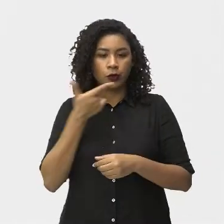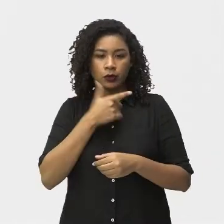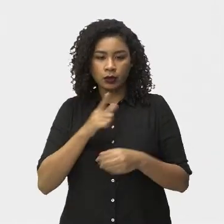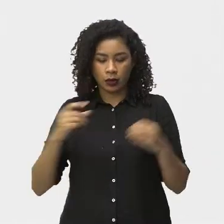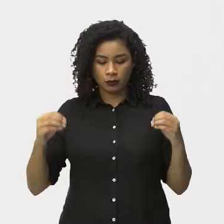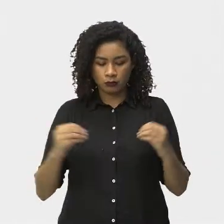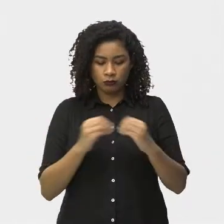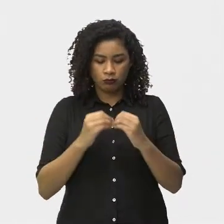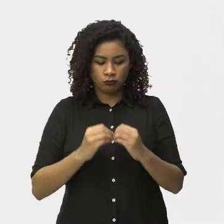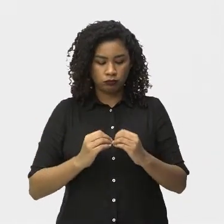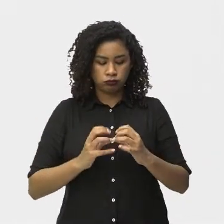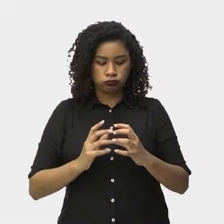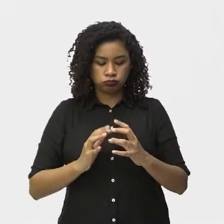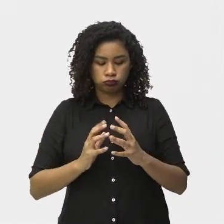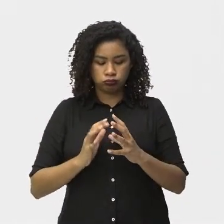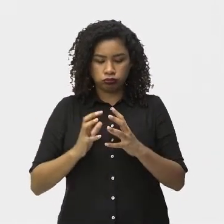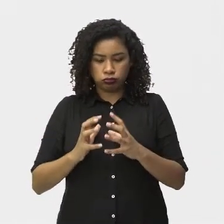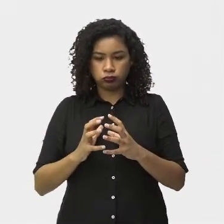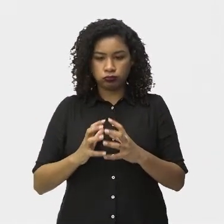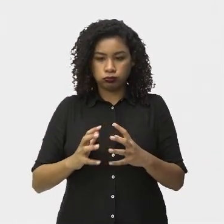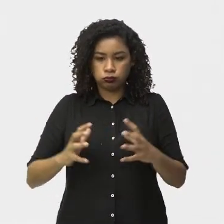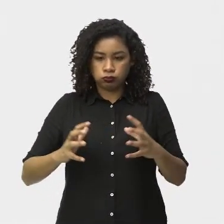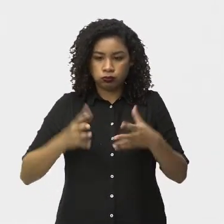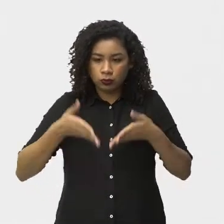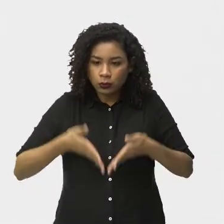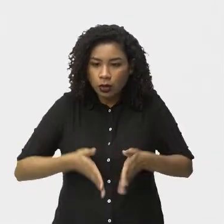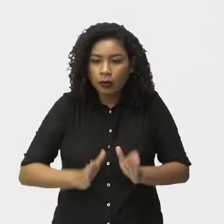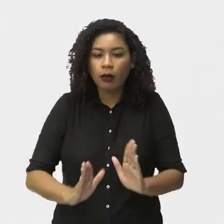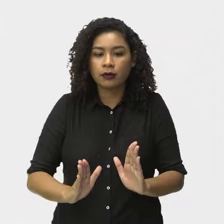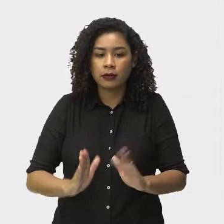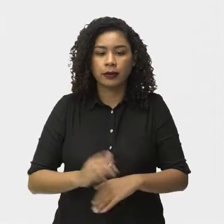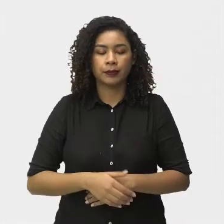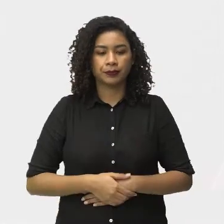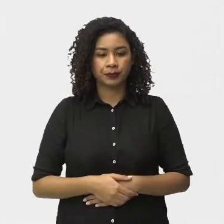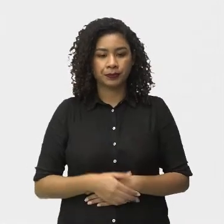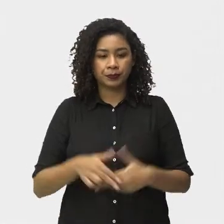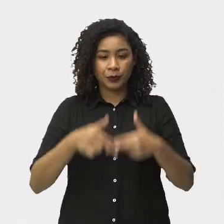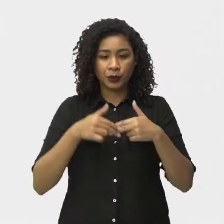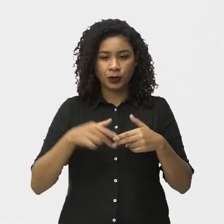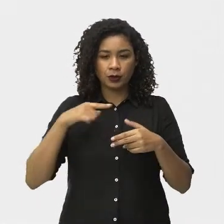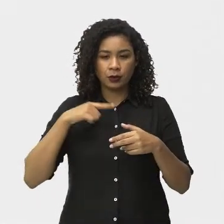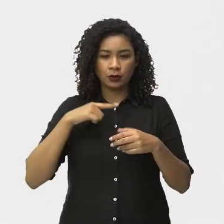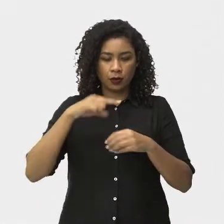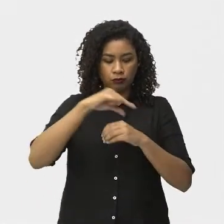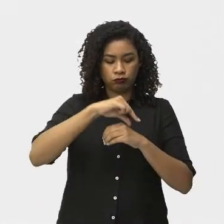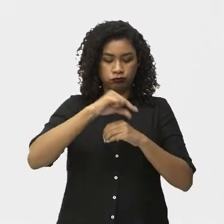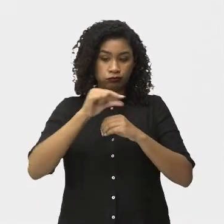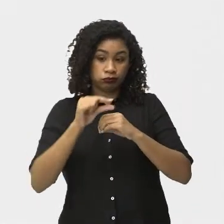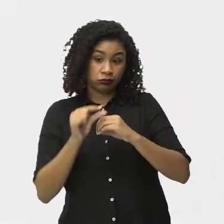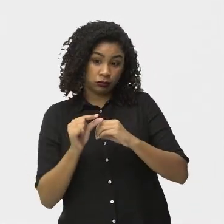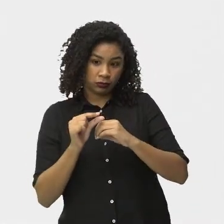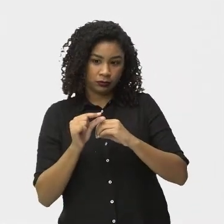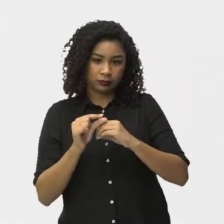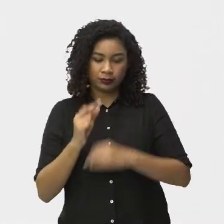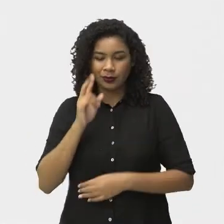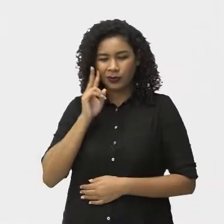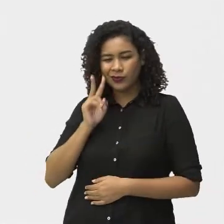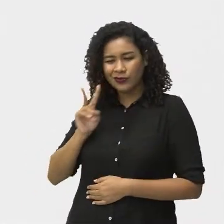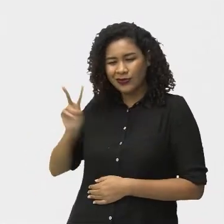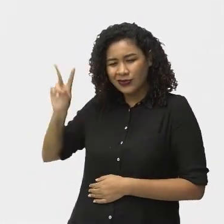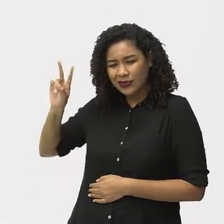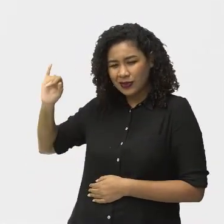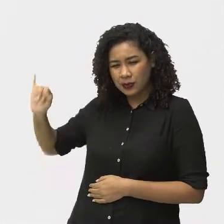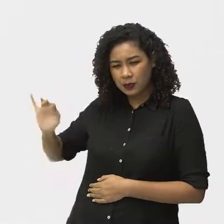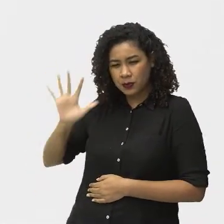deferente é um canal que transporta os espermatozoides do epidídimo até um complexo de glândulas anexas. Então você observa ali